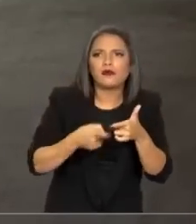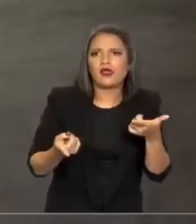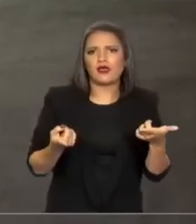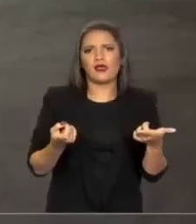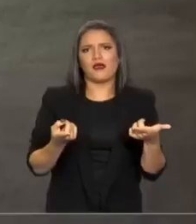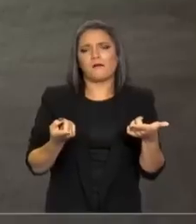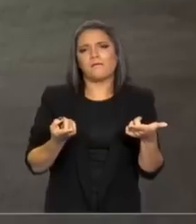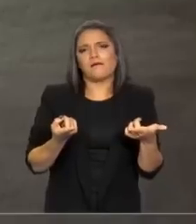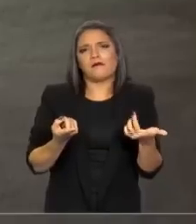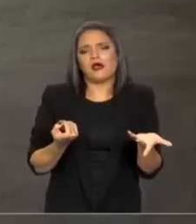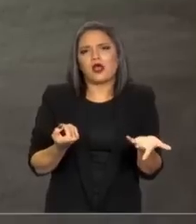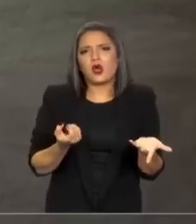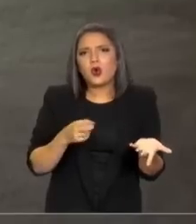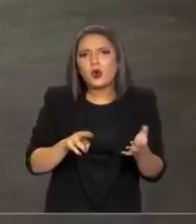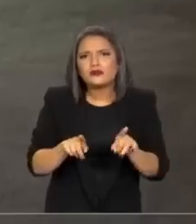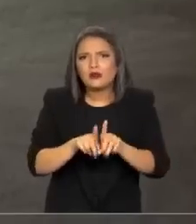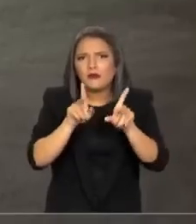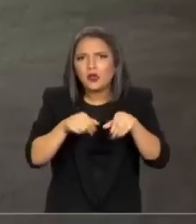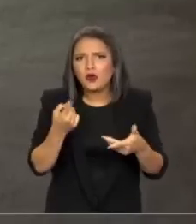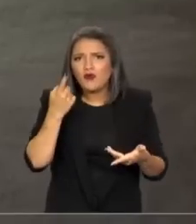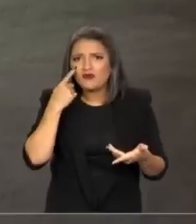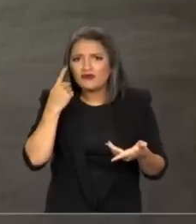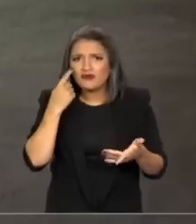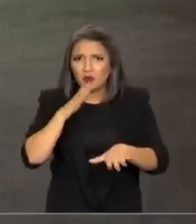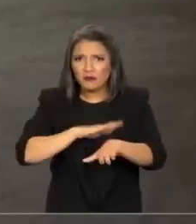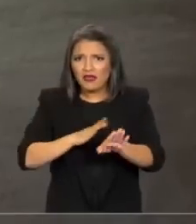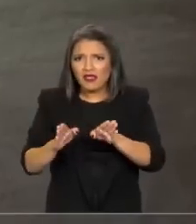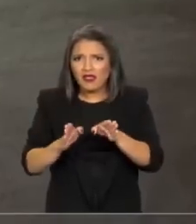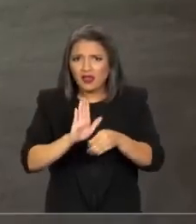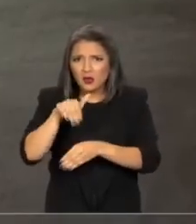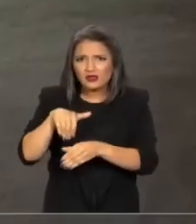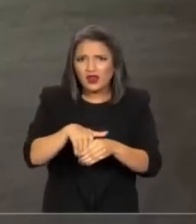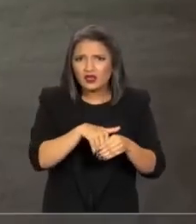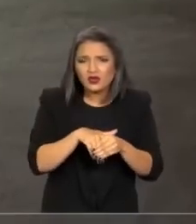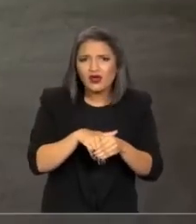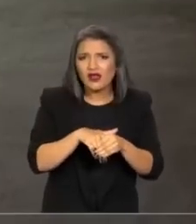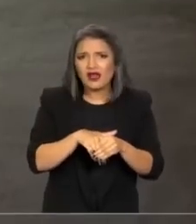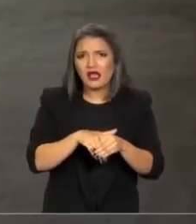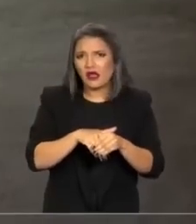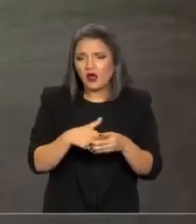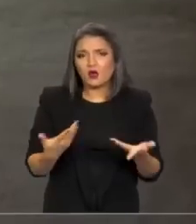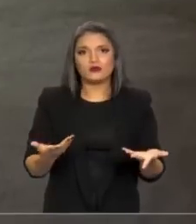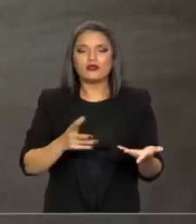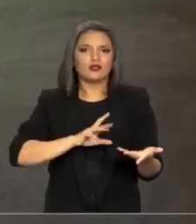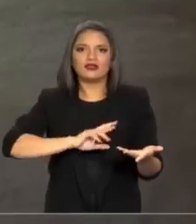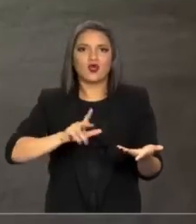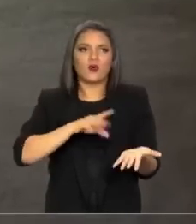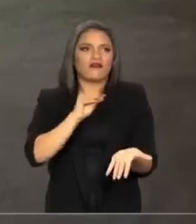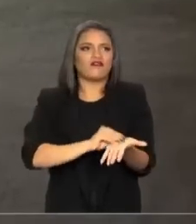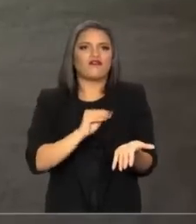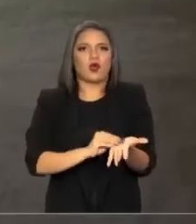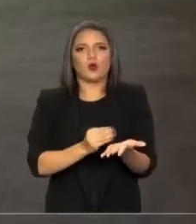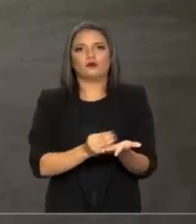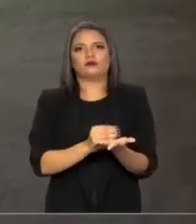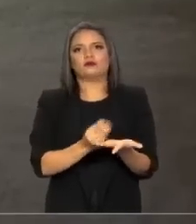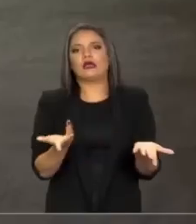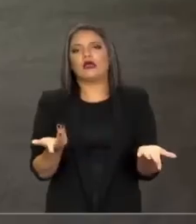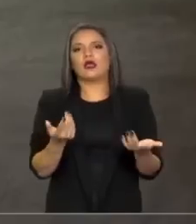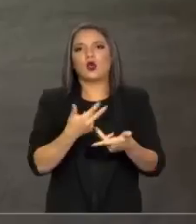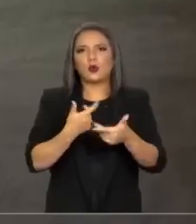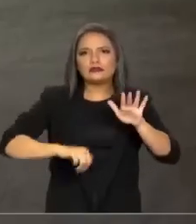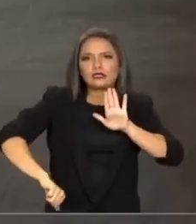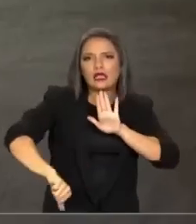como se verificou nas presentes eleições não significa ausência de ilícitos e